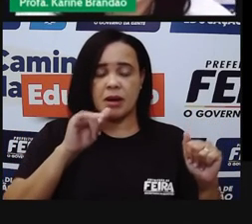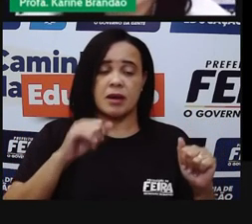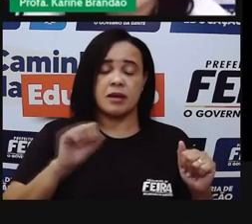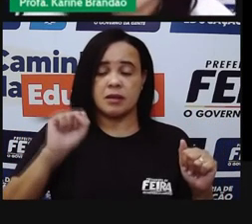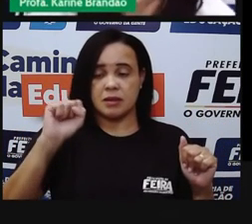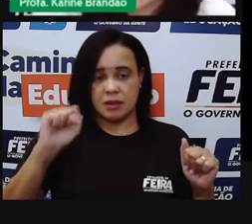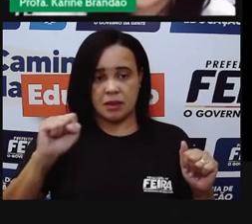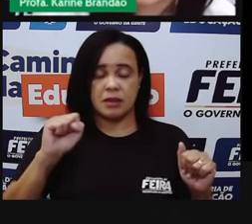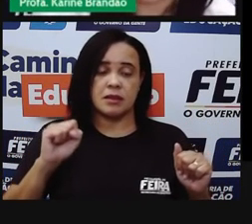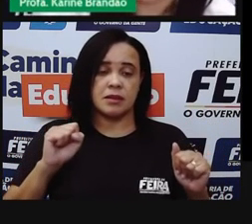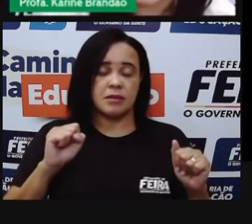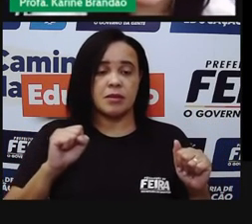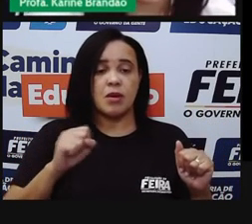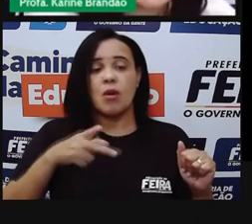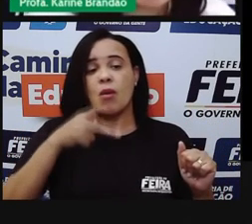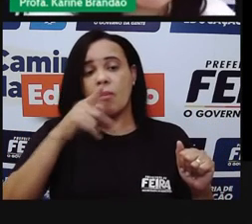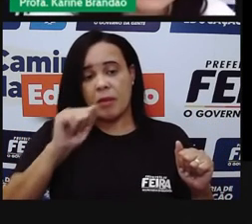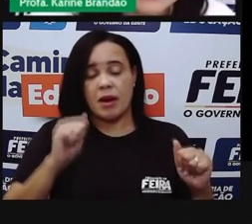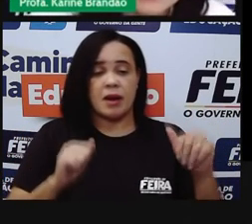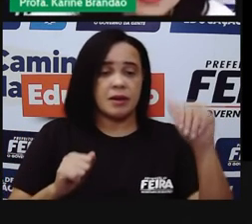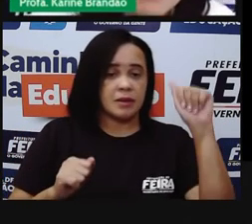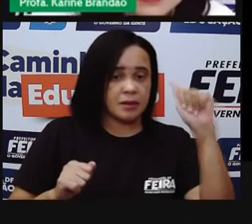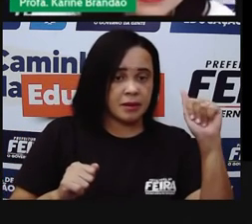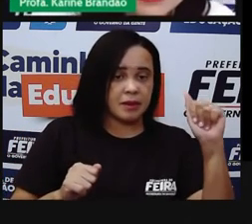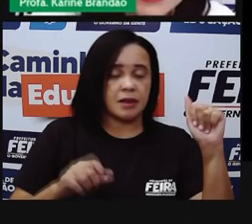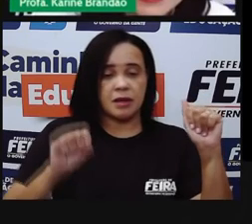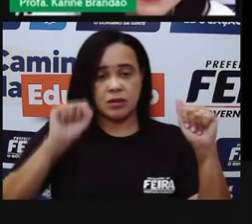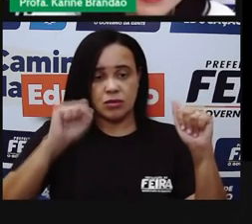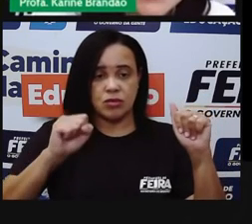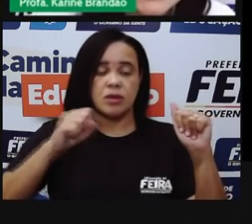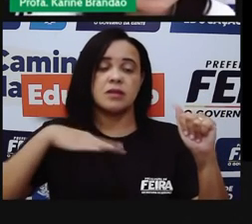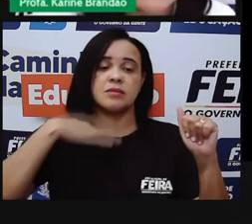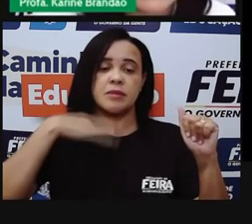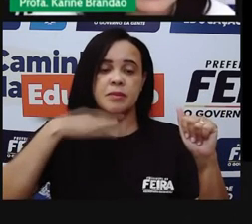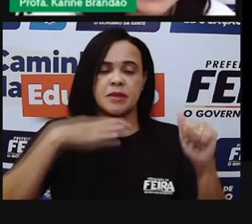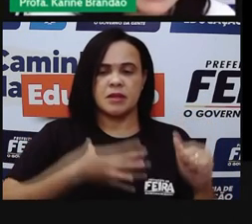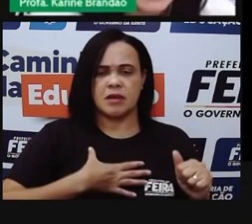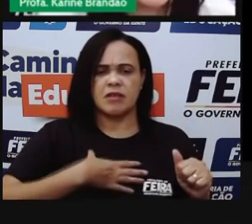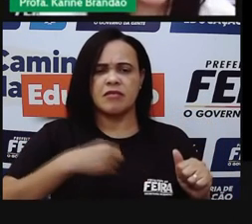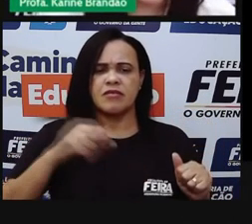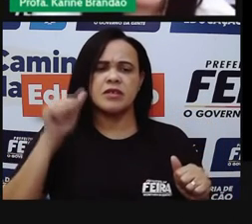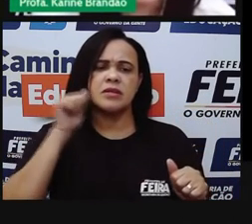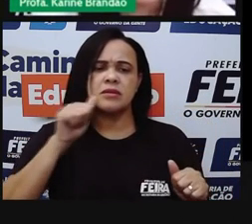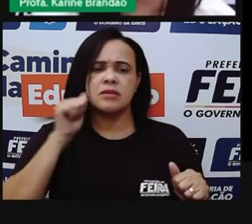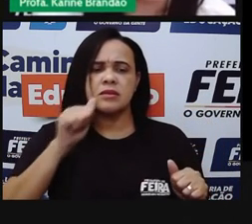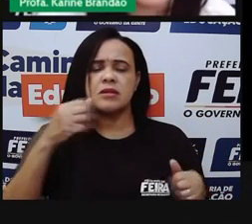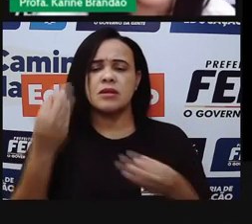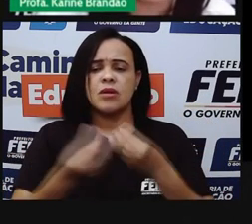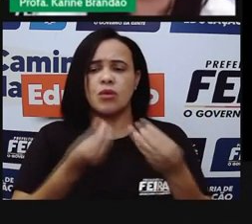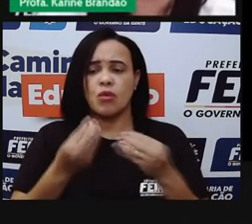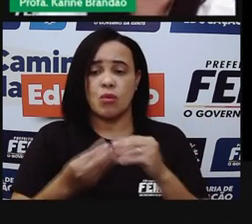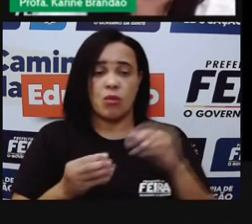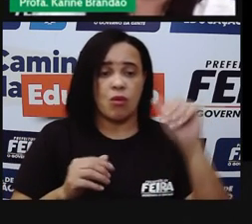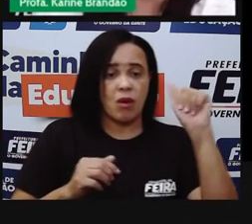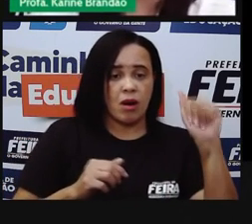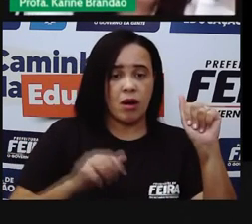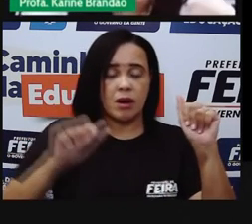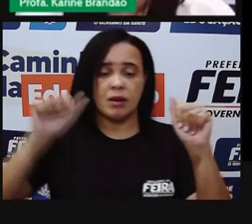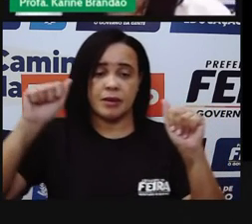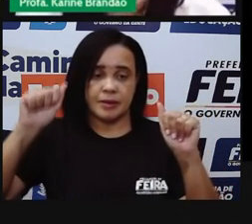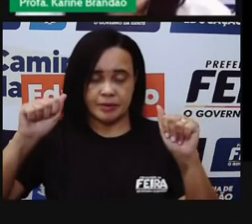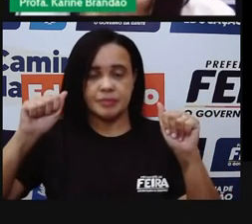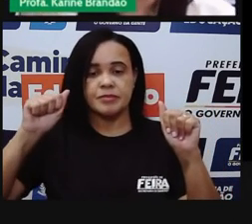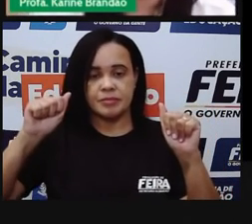S da mãe, por exemplo. E a filha, a filhinha aqui, recebeu o quê? A. Quer dizer que ela recebeu um